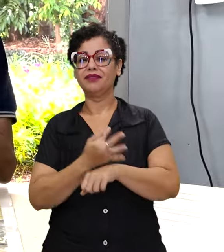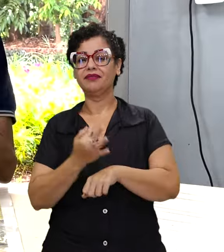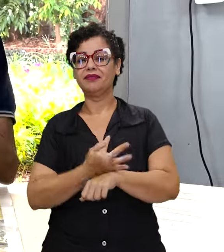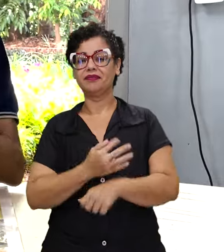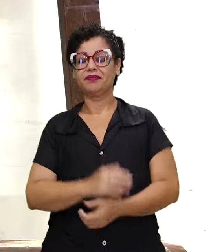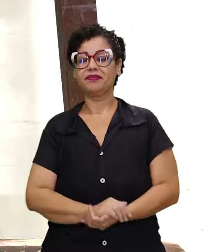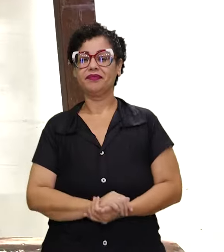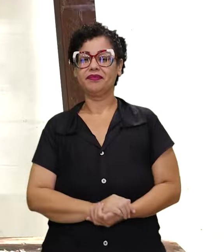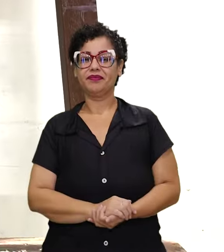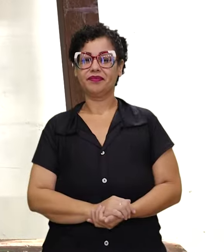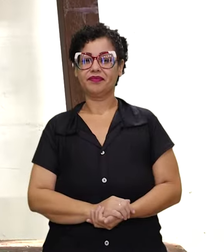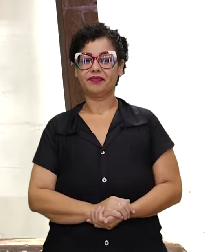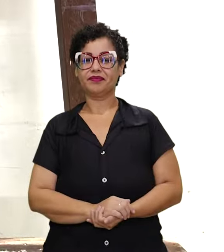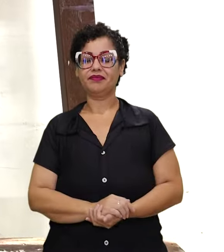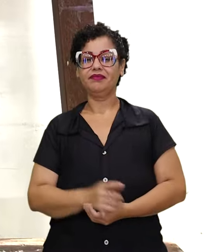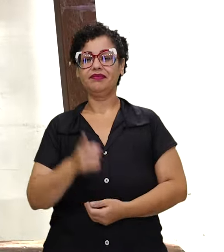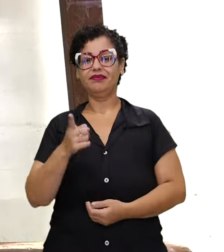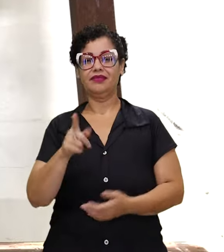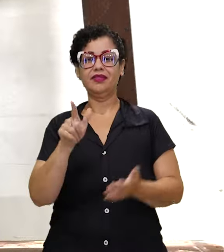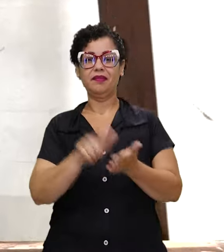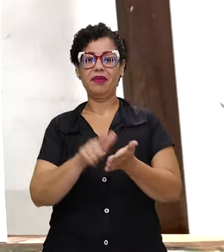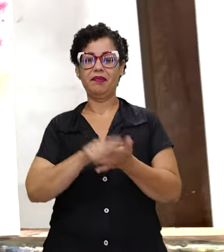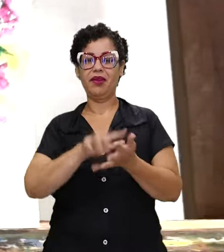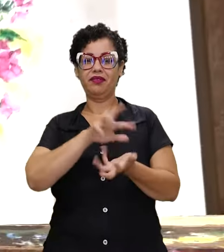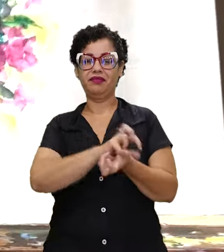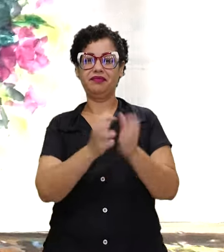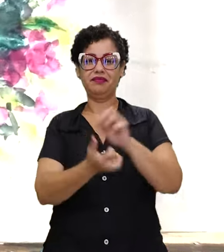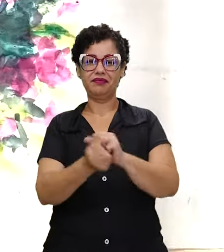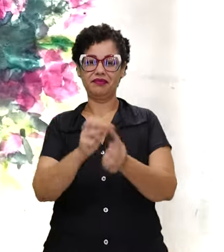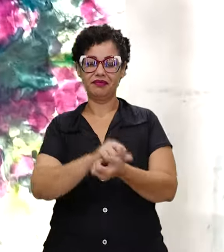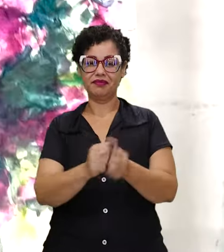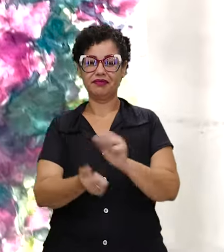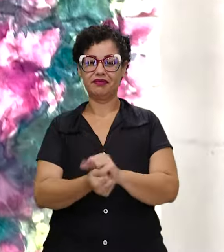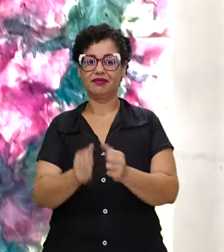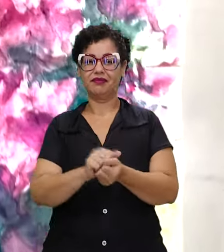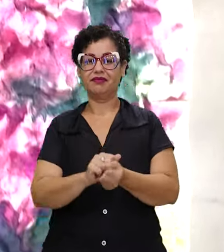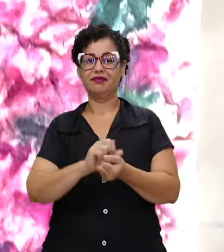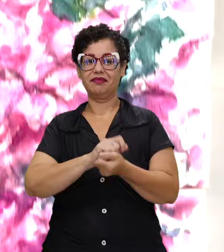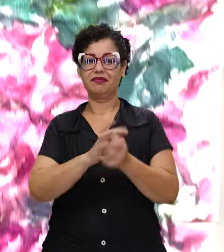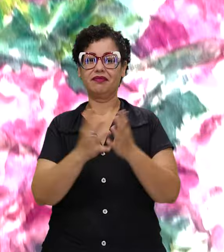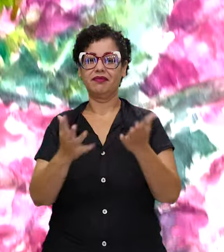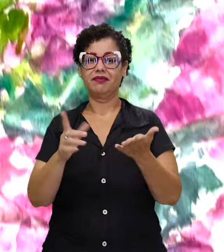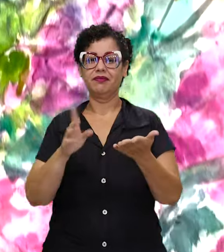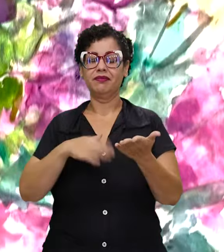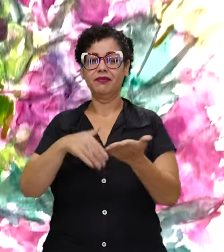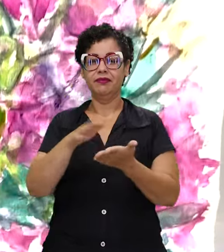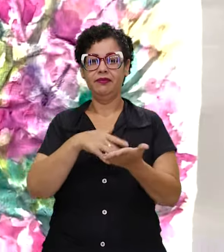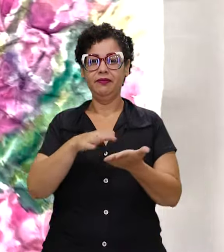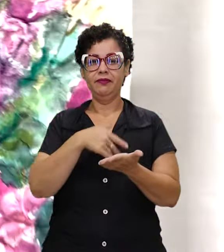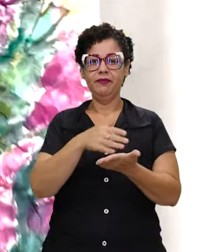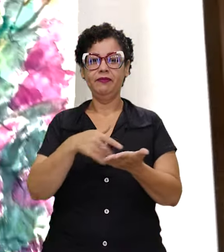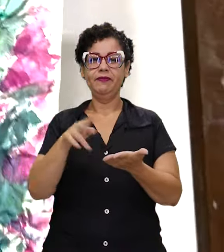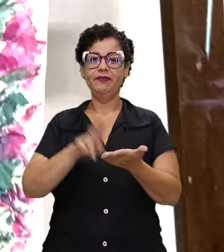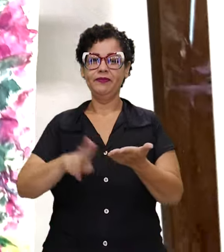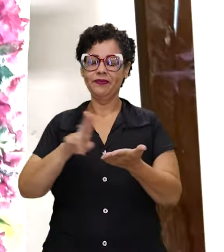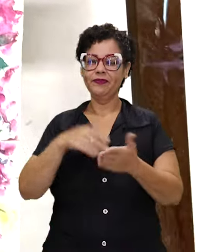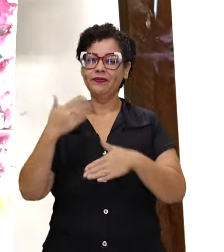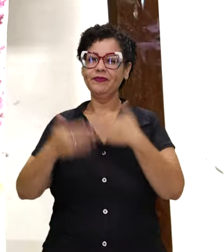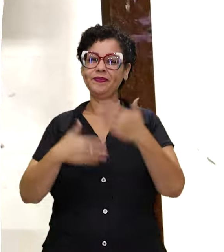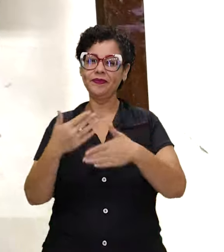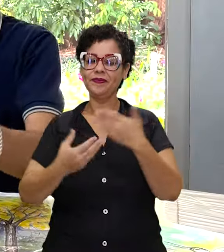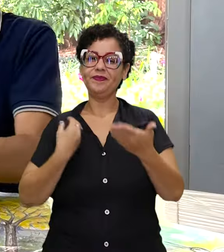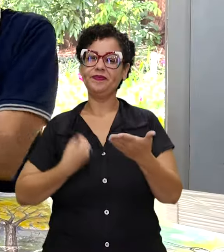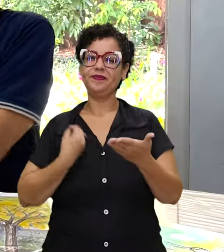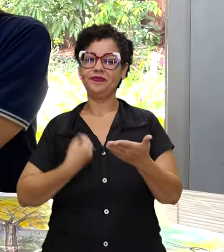eu uso um papel amassado e um trabalho bem gestual que está em construção